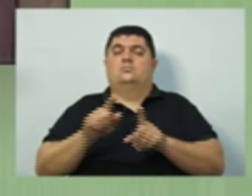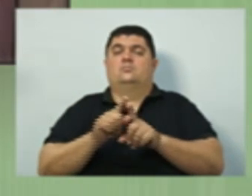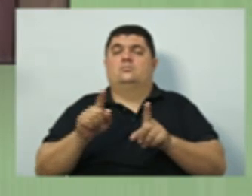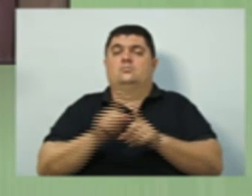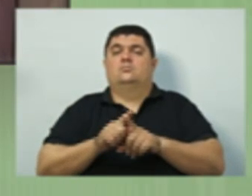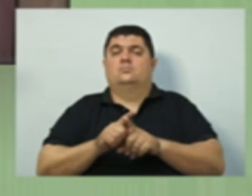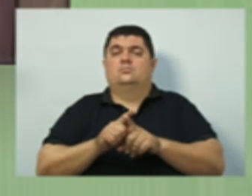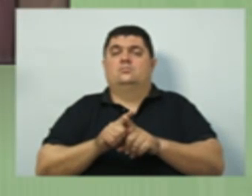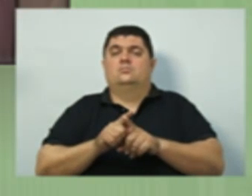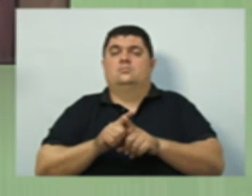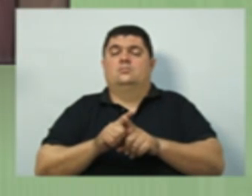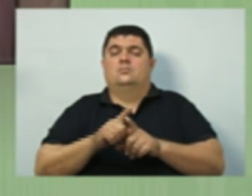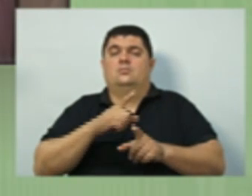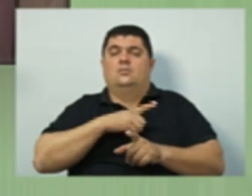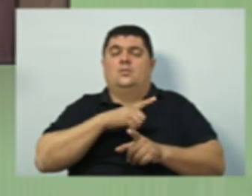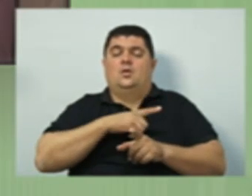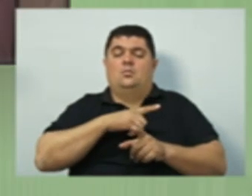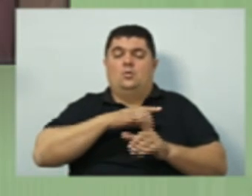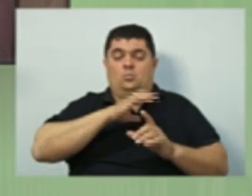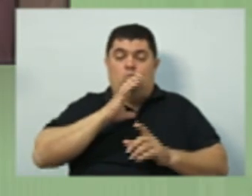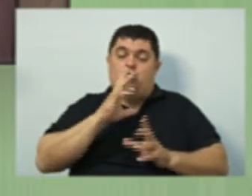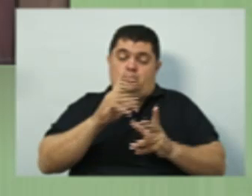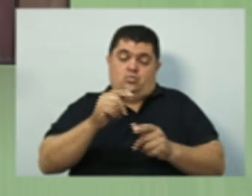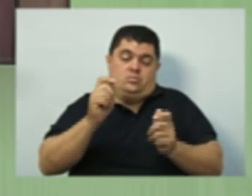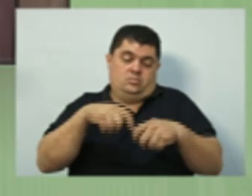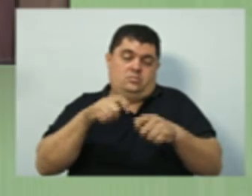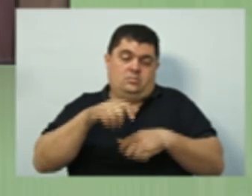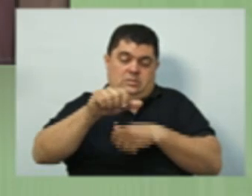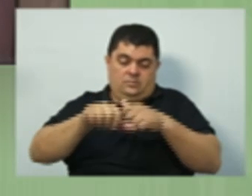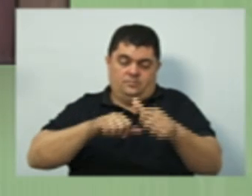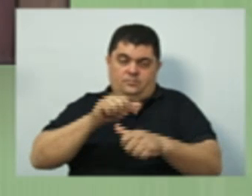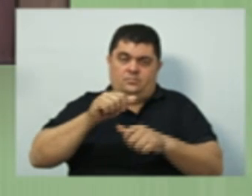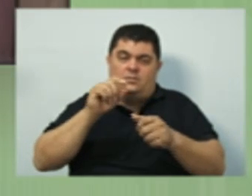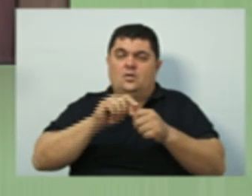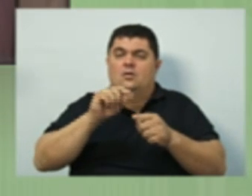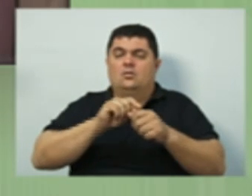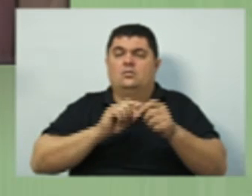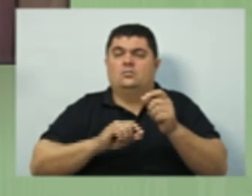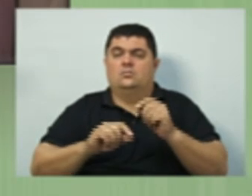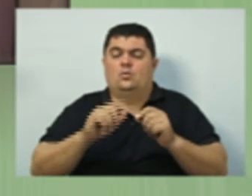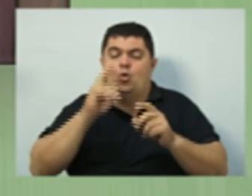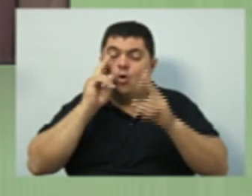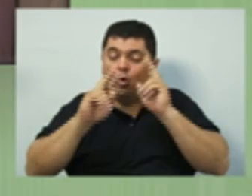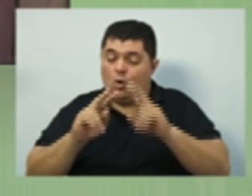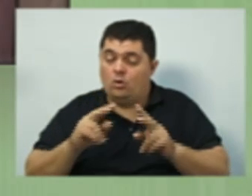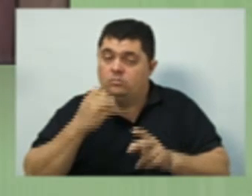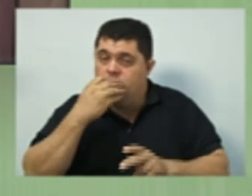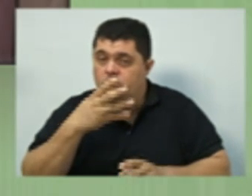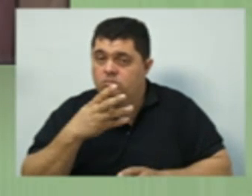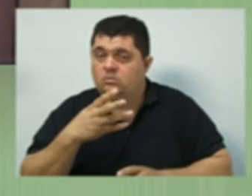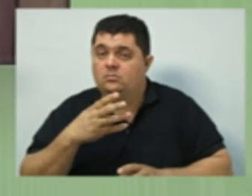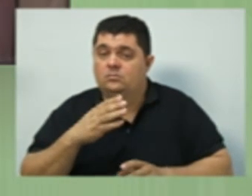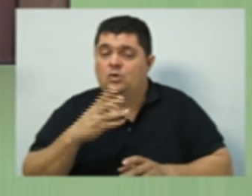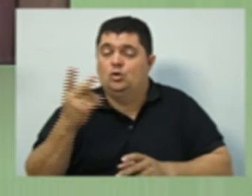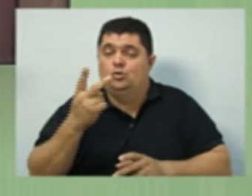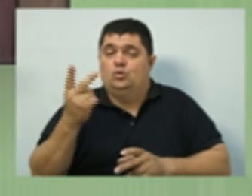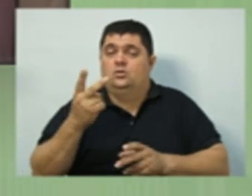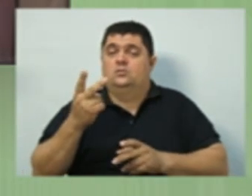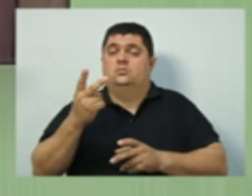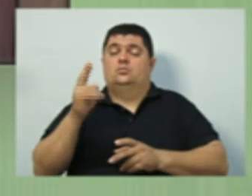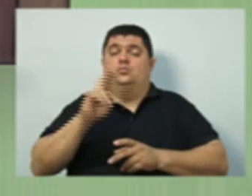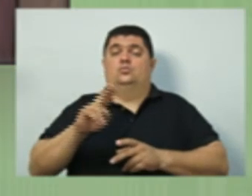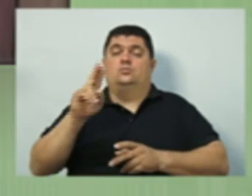tempo, transformamos a nós mesmos. E nós fazemos isto, eu quero que você olhe bem, utilizando dois elementos.